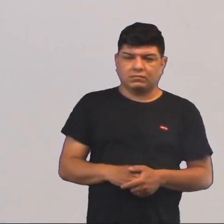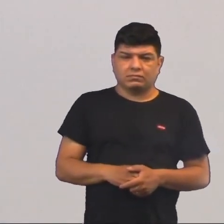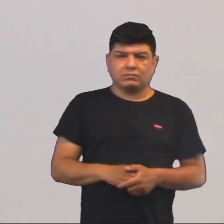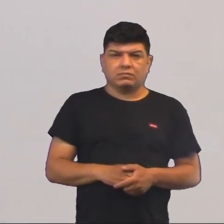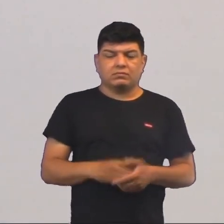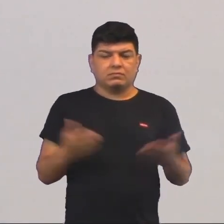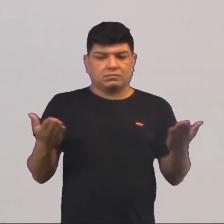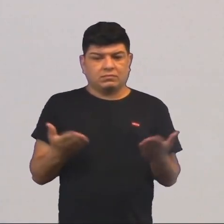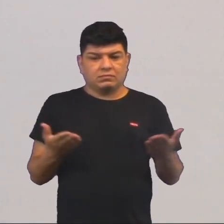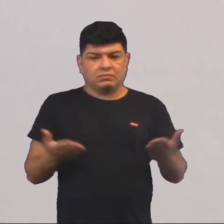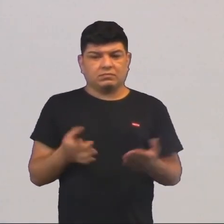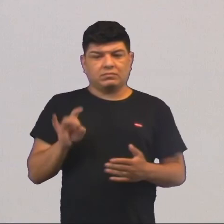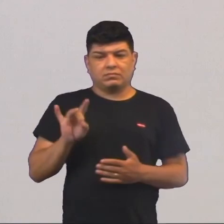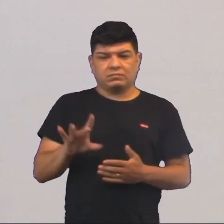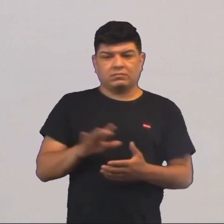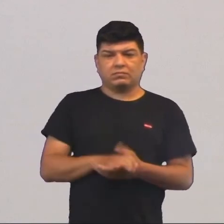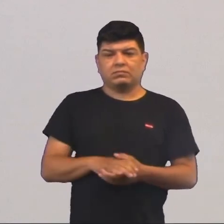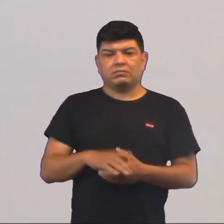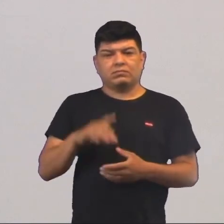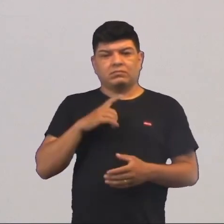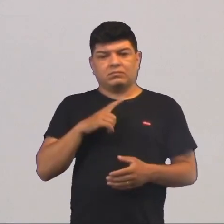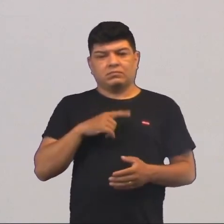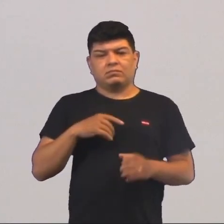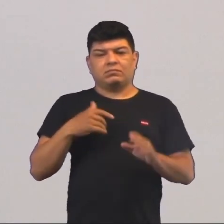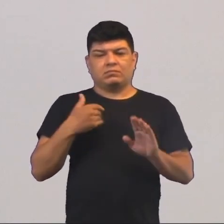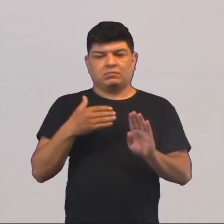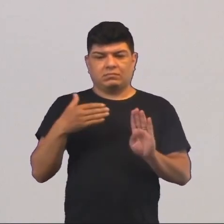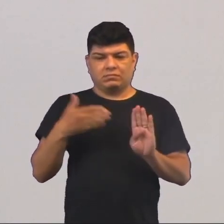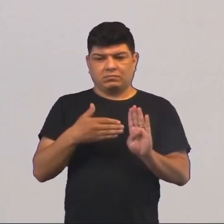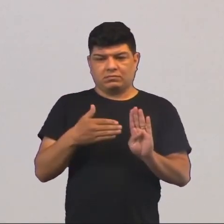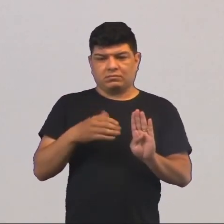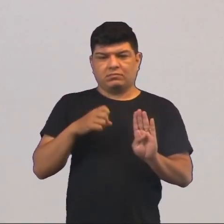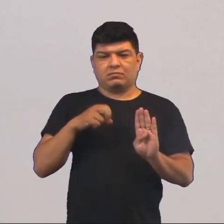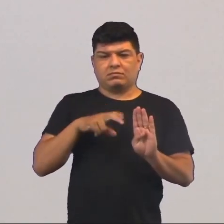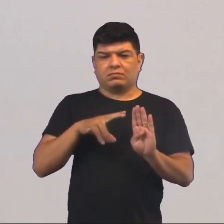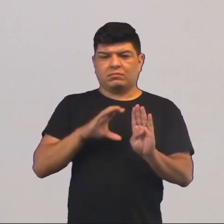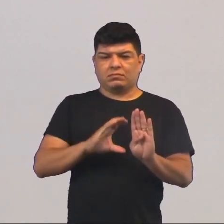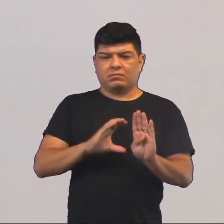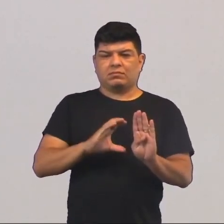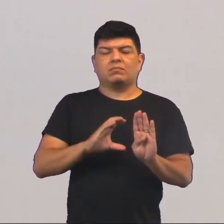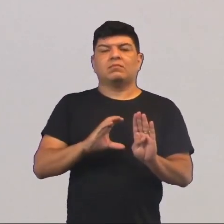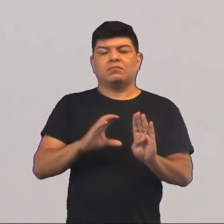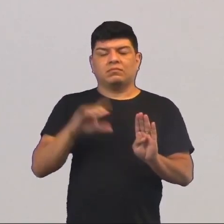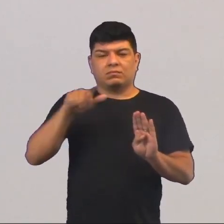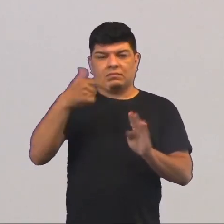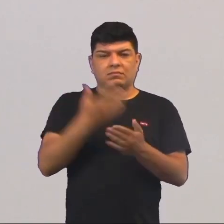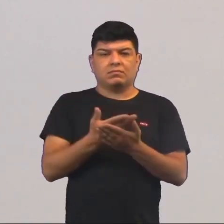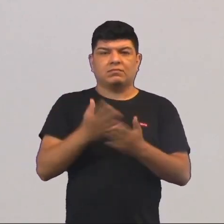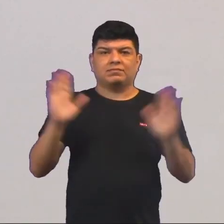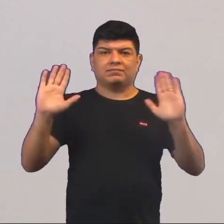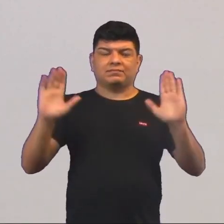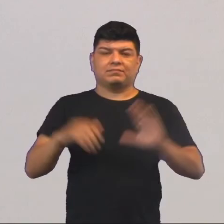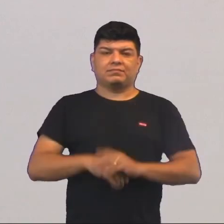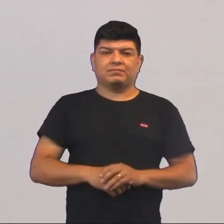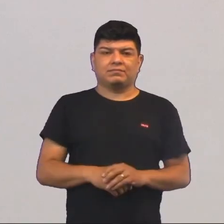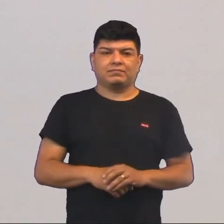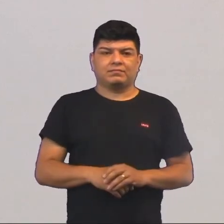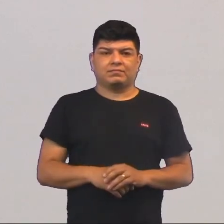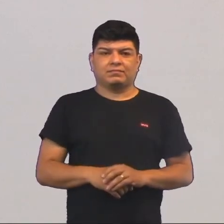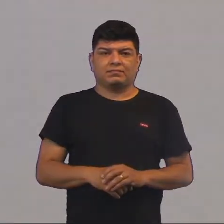Bom, por hoje é só. Para ter acesso a esses demais conteúdos, acesse a plataforma Eduque. Até a próxima aula.